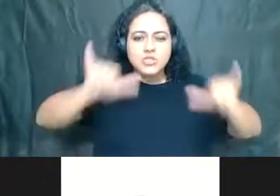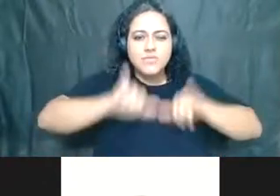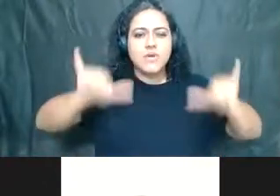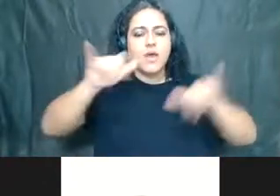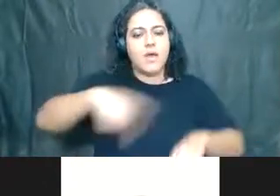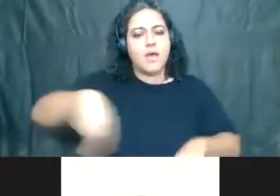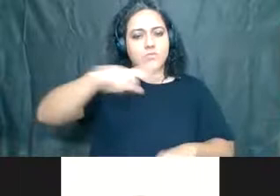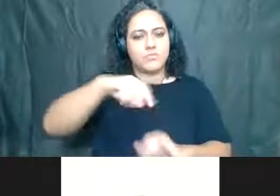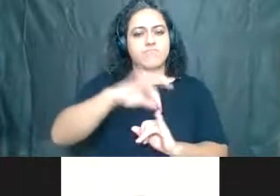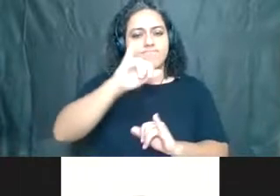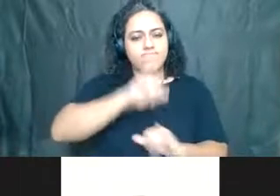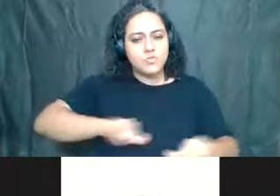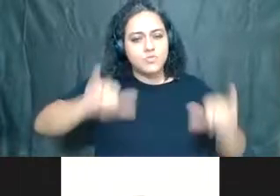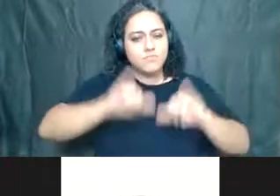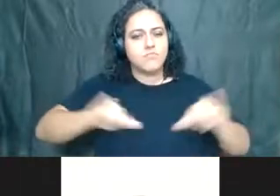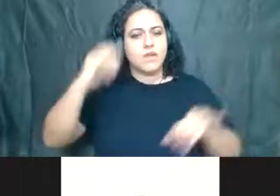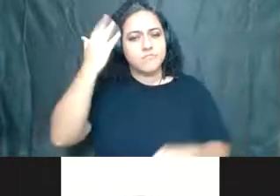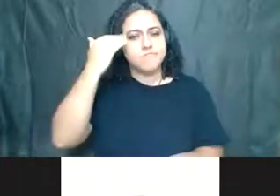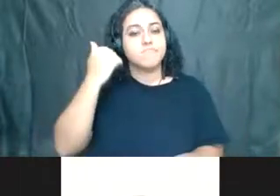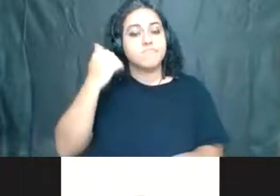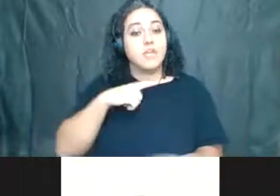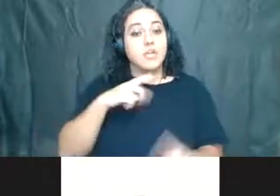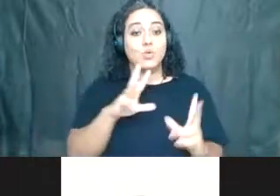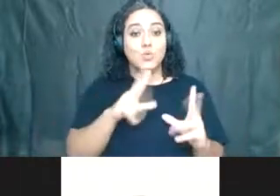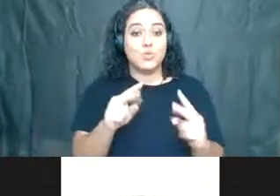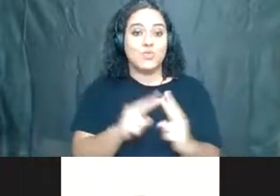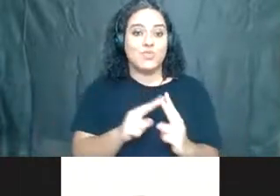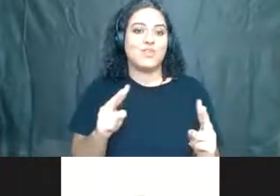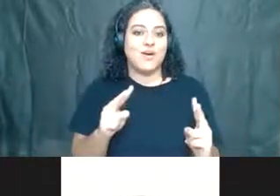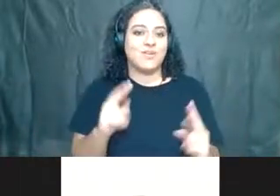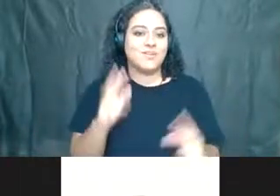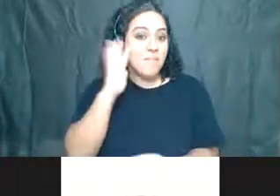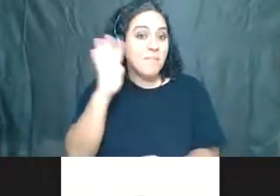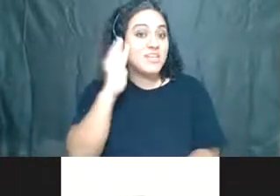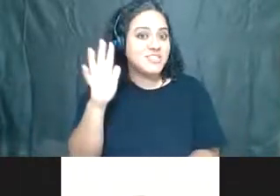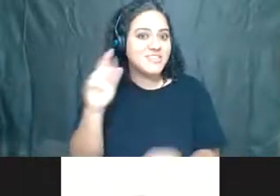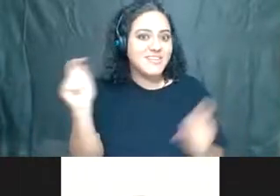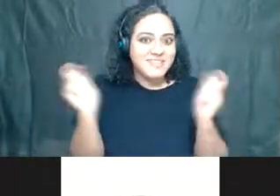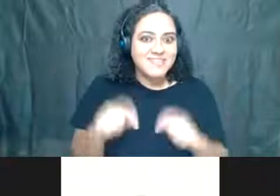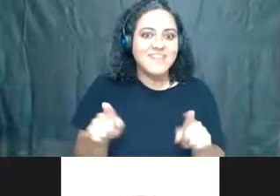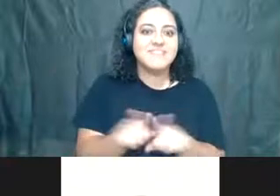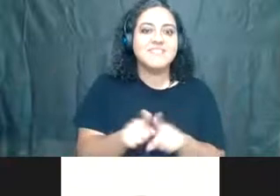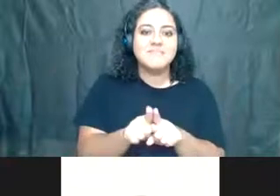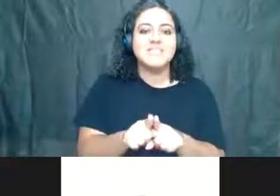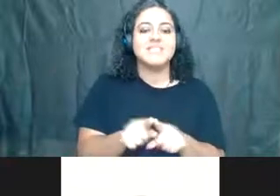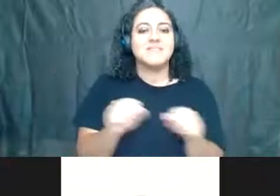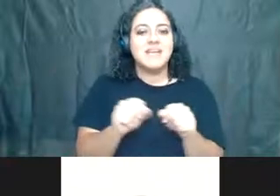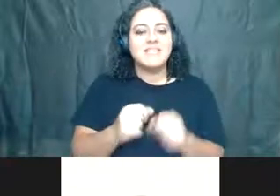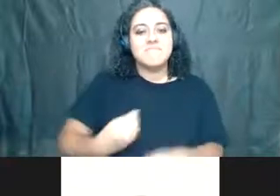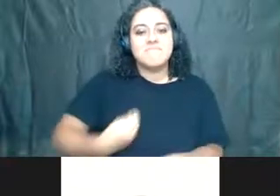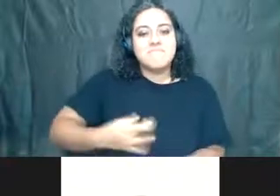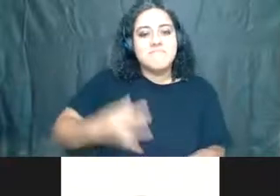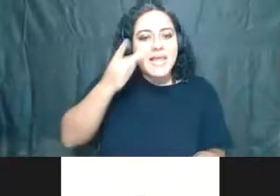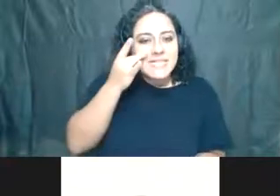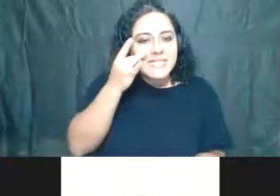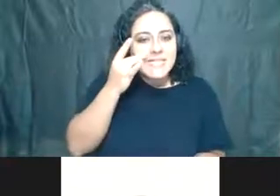externo. E foi virtual. Imagino que nós podemos fazer de forma presencial ou